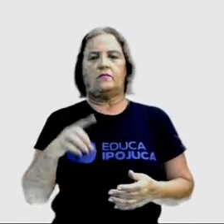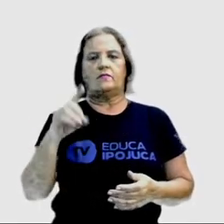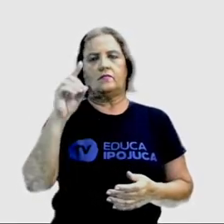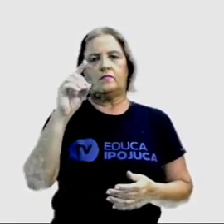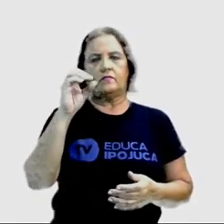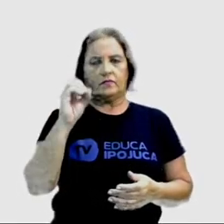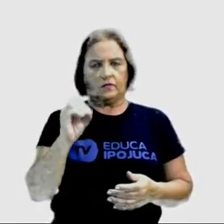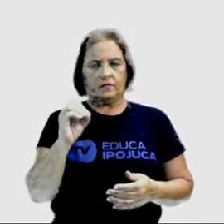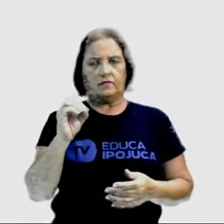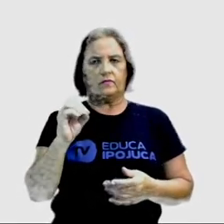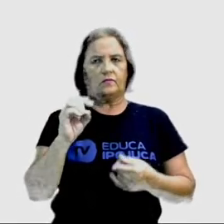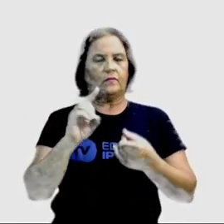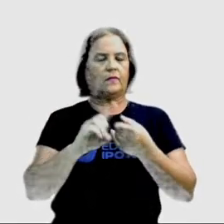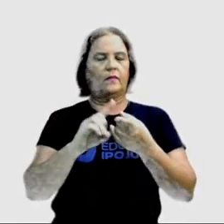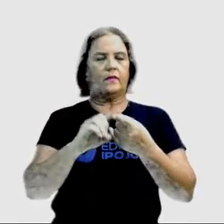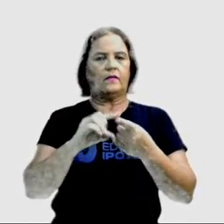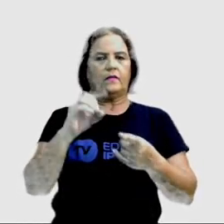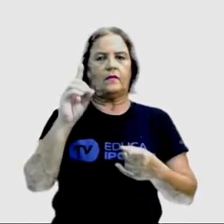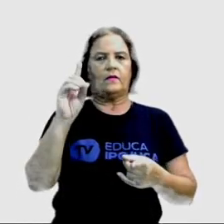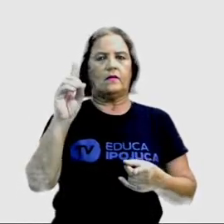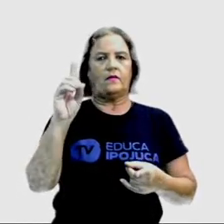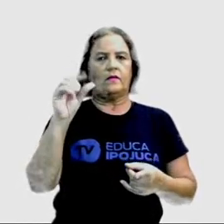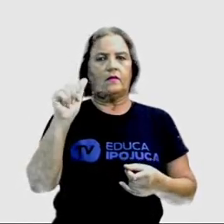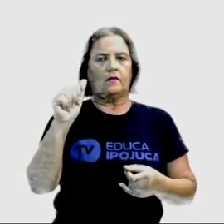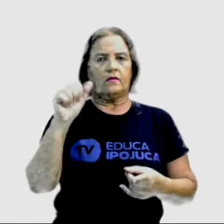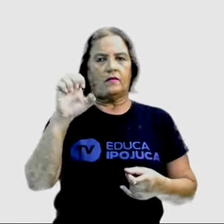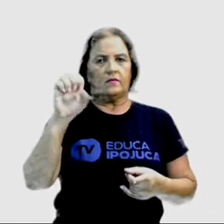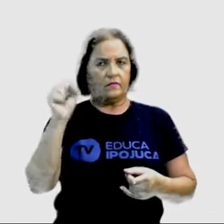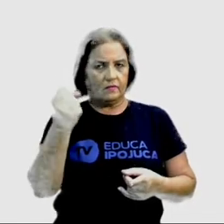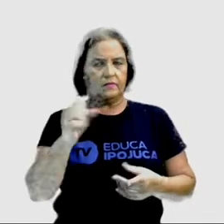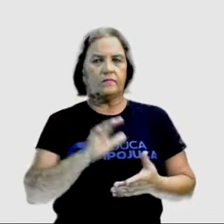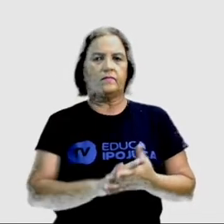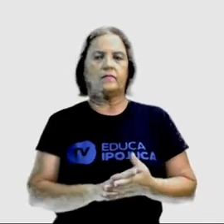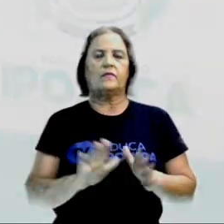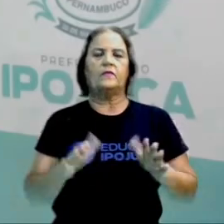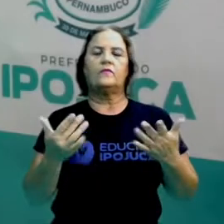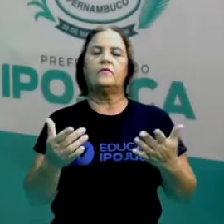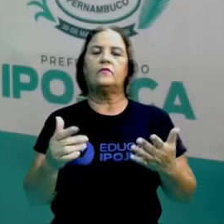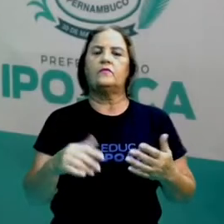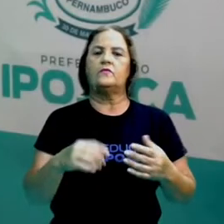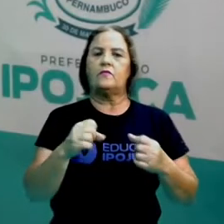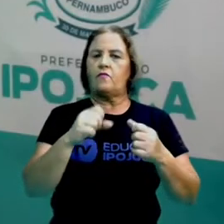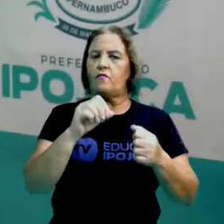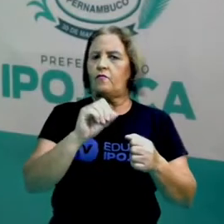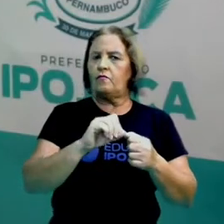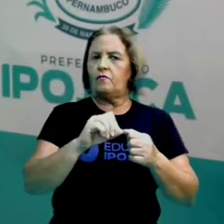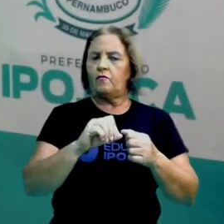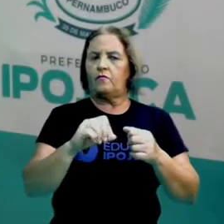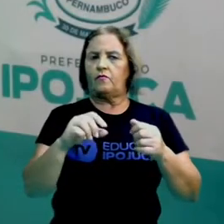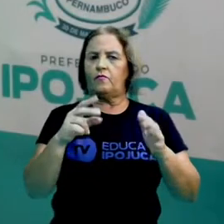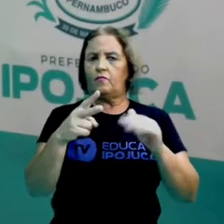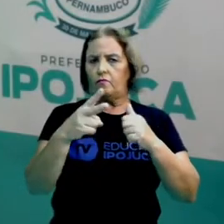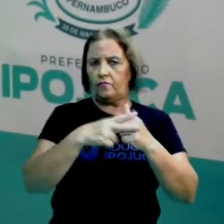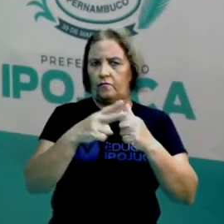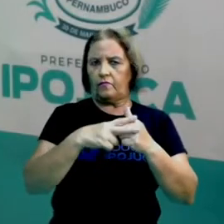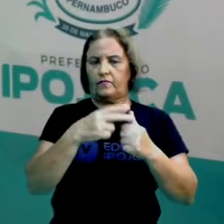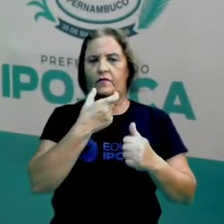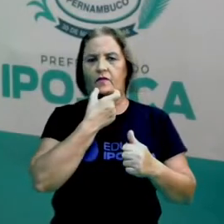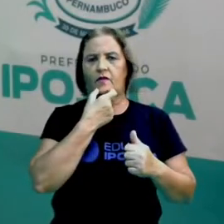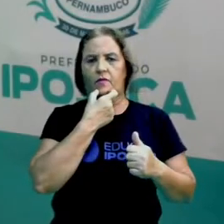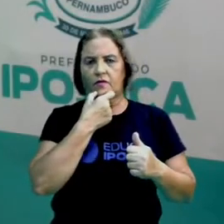o does, ok? Quando nós estamos conjugando verbos em inglês, nós sabemos que